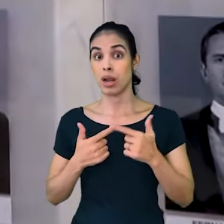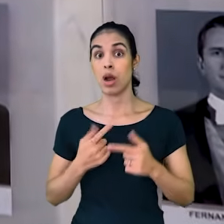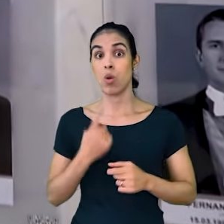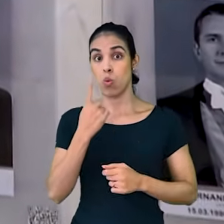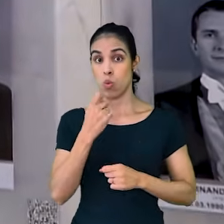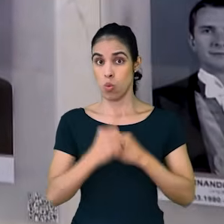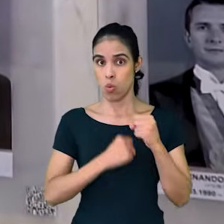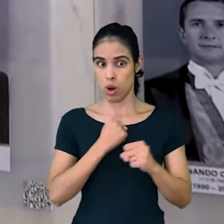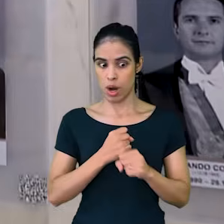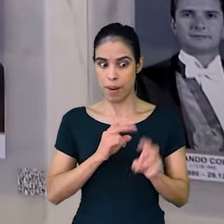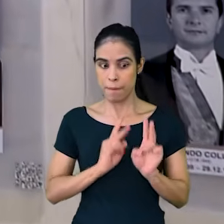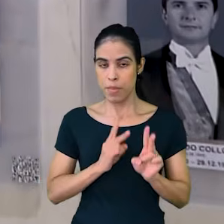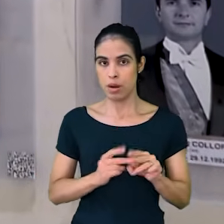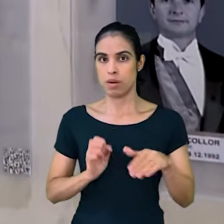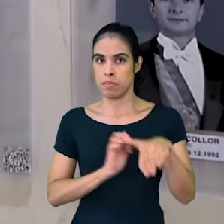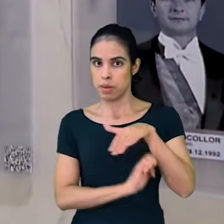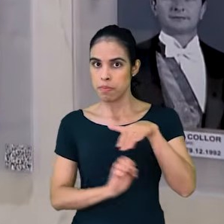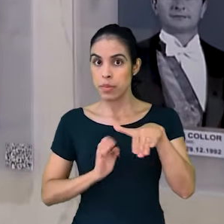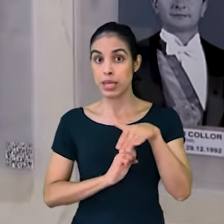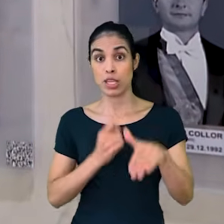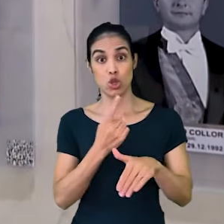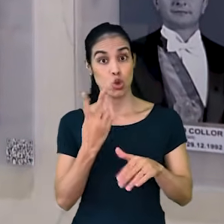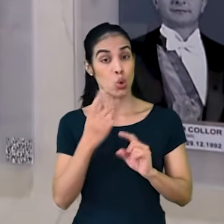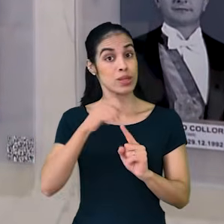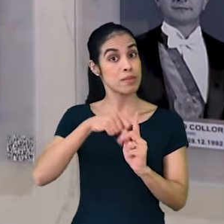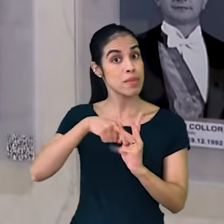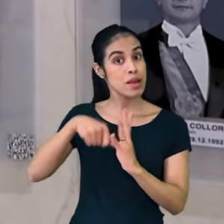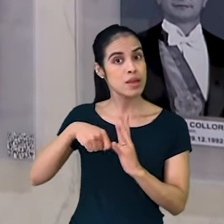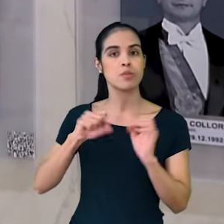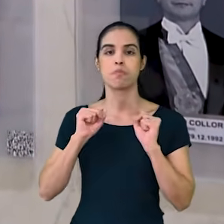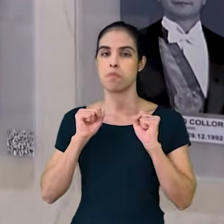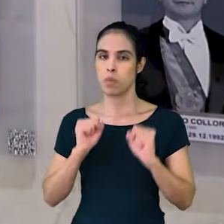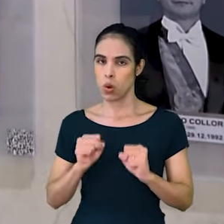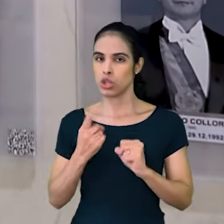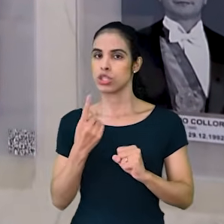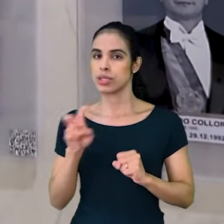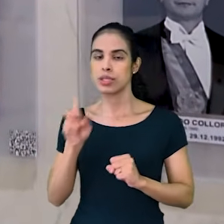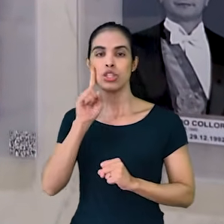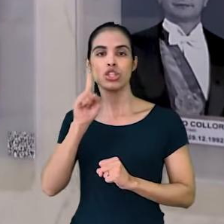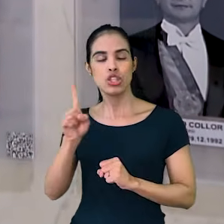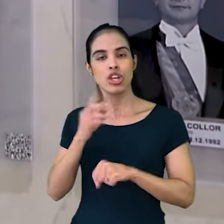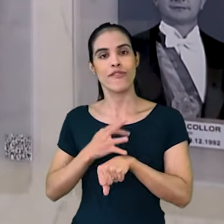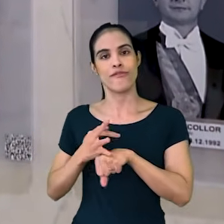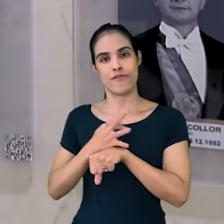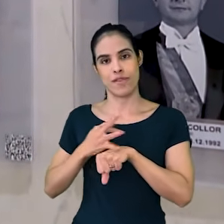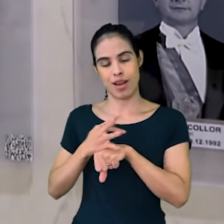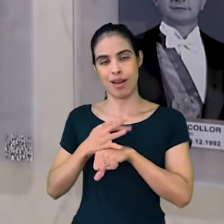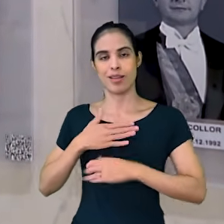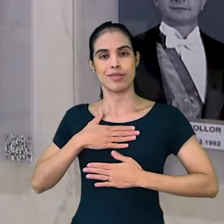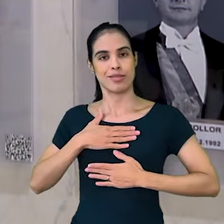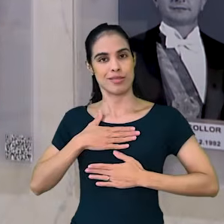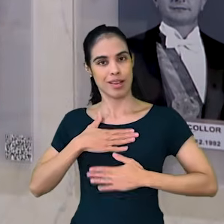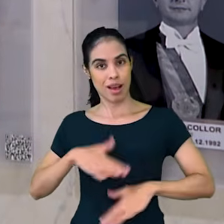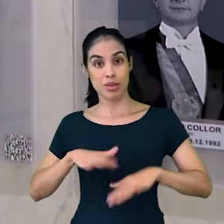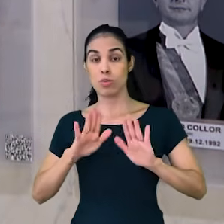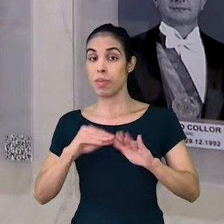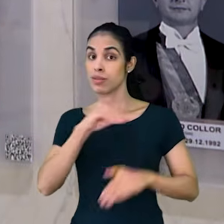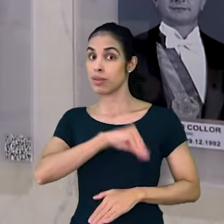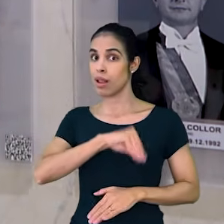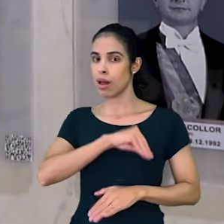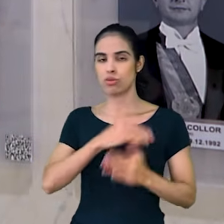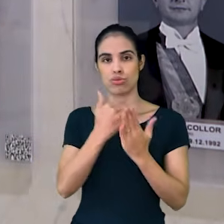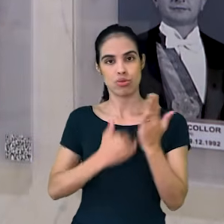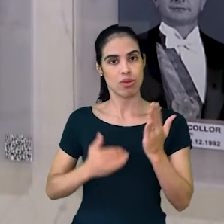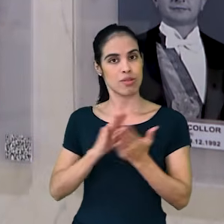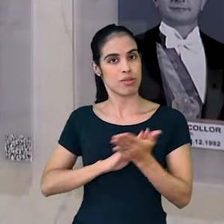meses na mesma empresa, a partir dessa data, começou a ter 15 dias de férias. Ou seja, o descanso